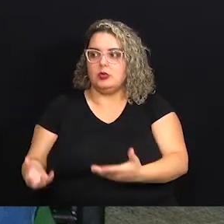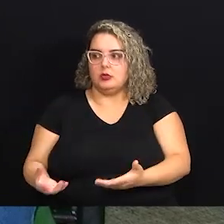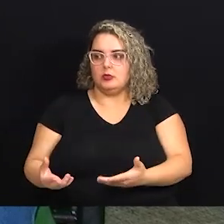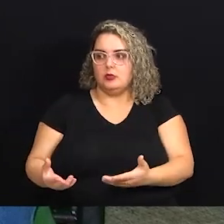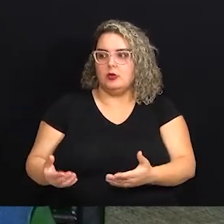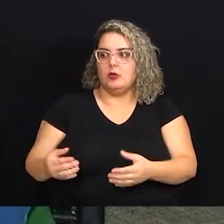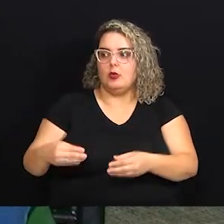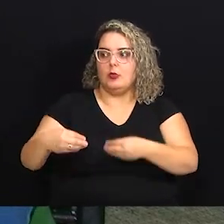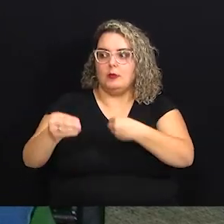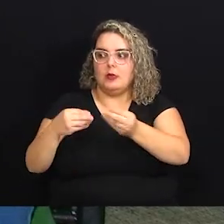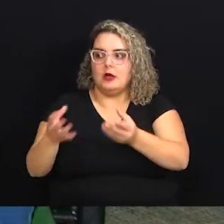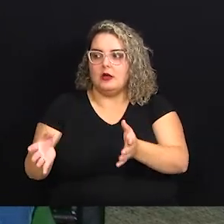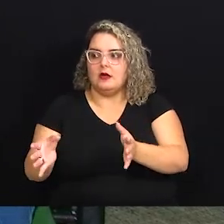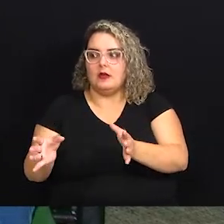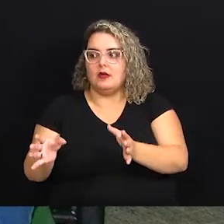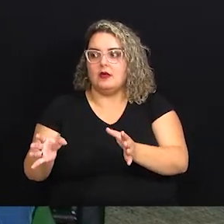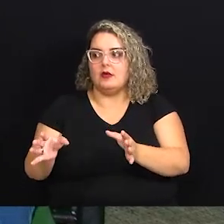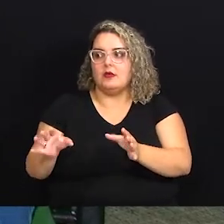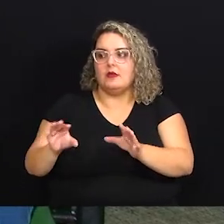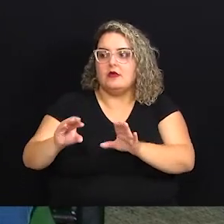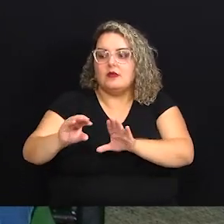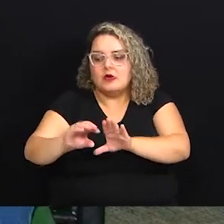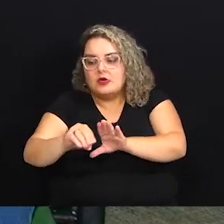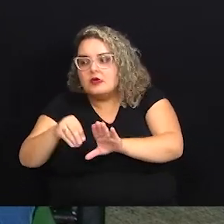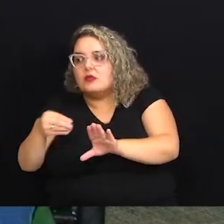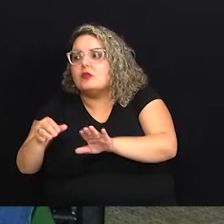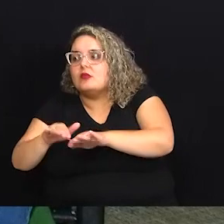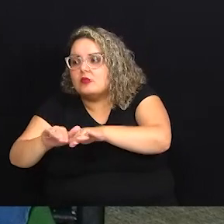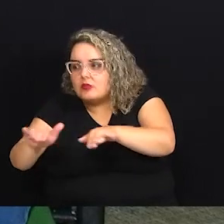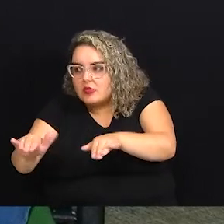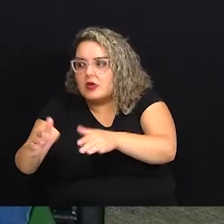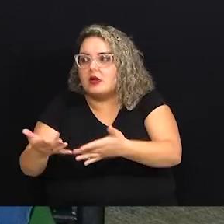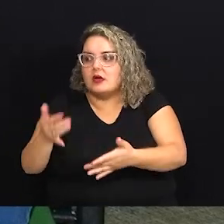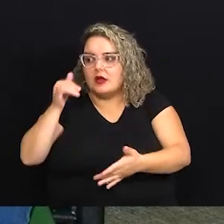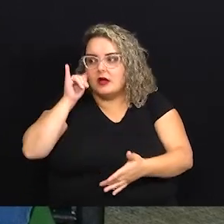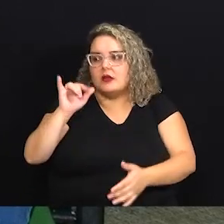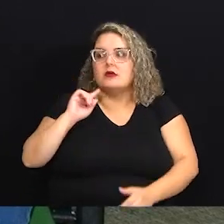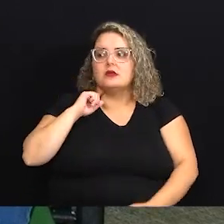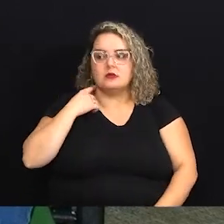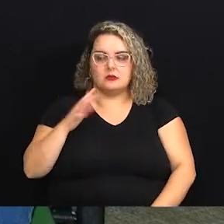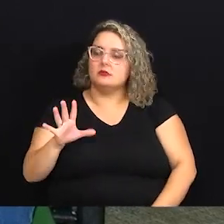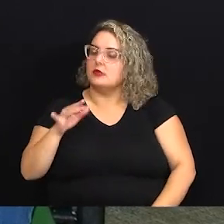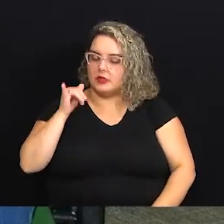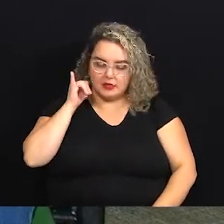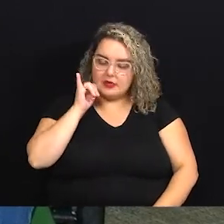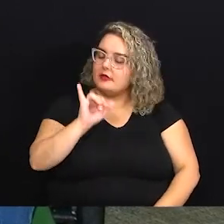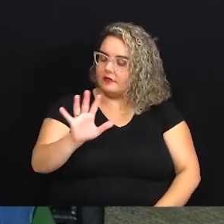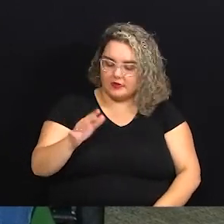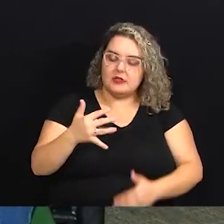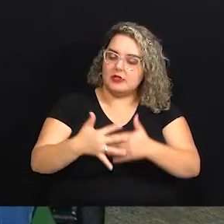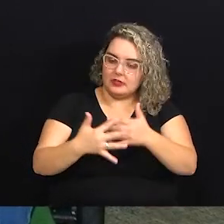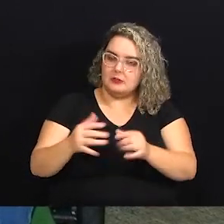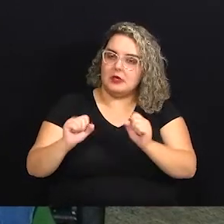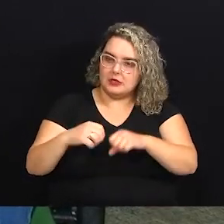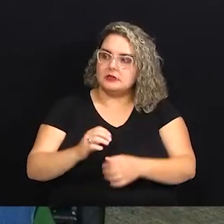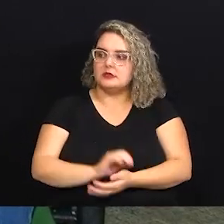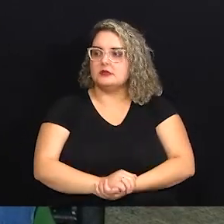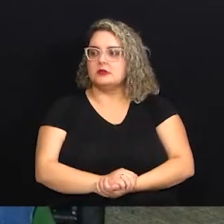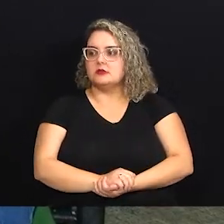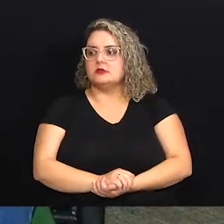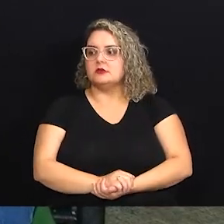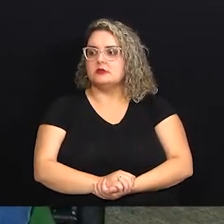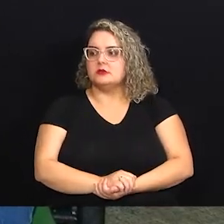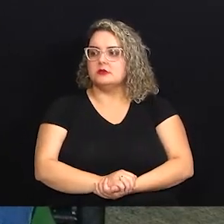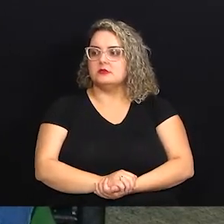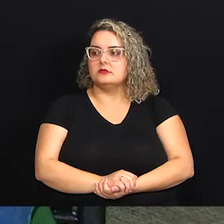você coloca o paninho, você coloca até um plástico, né, que o pessoal fala, não, vou tirar o plásticozinho, vou botar para poder evitar sujar. Ele